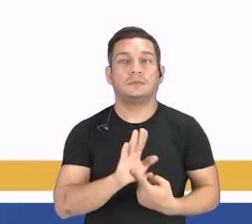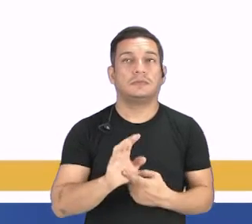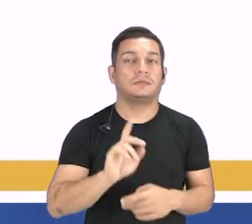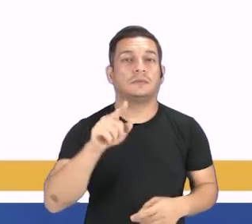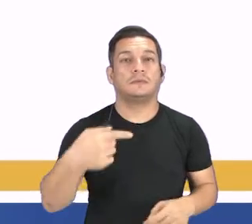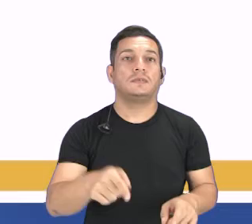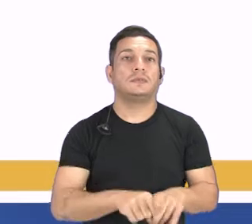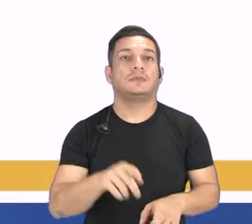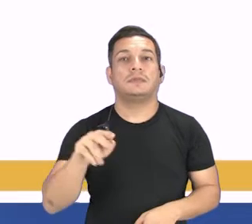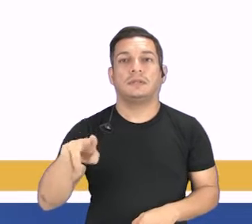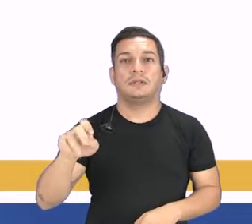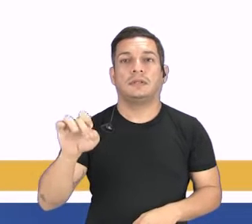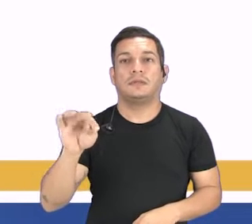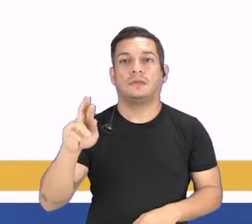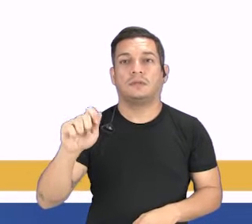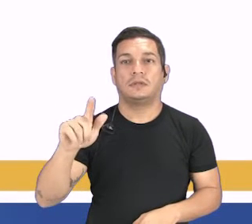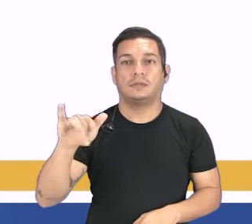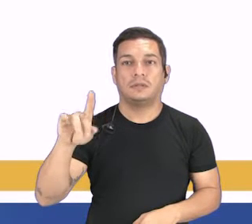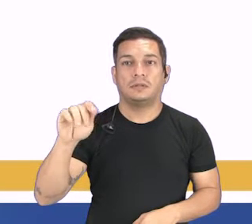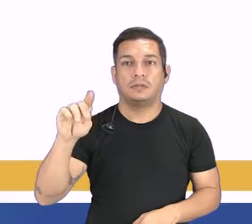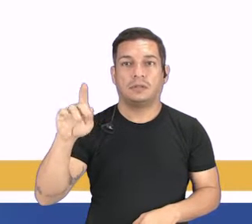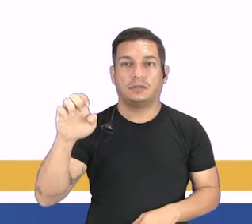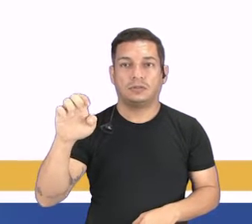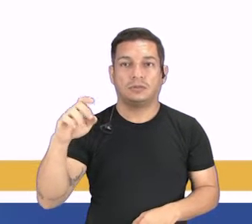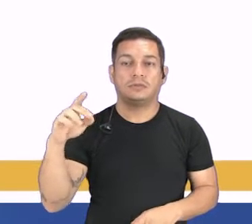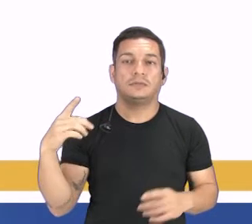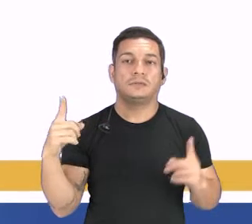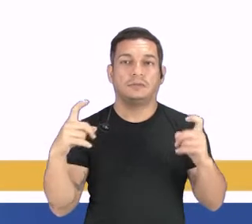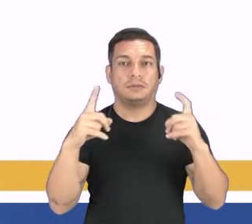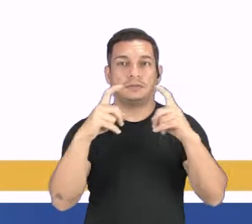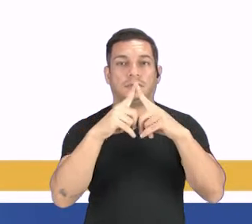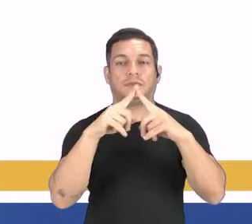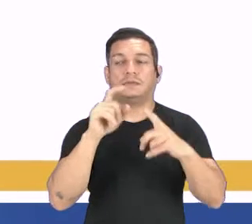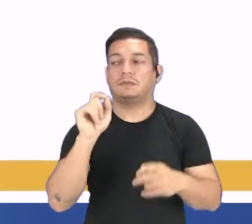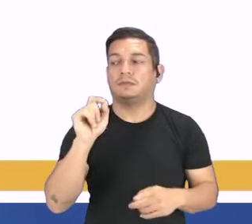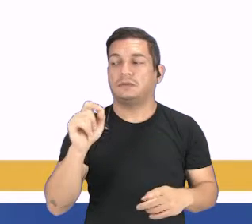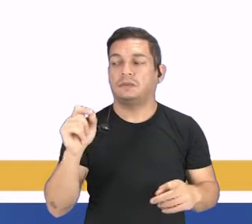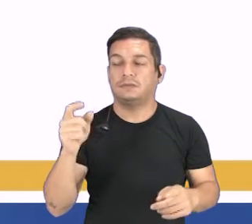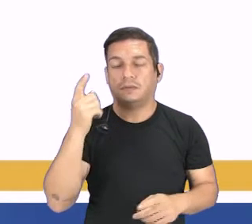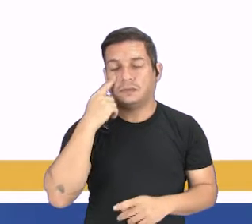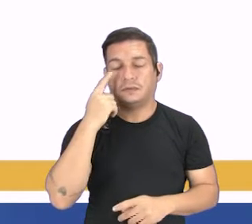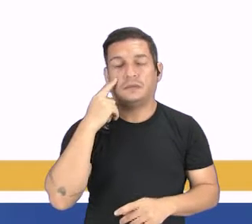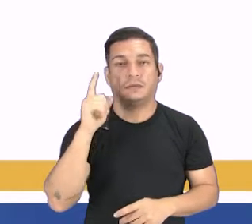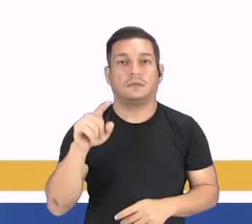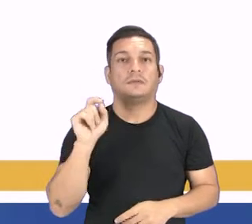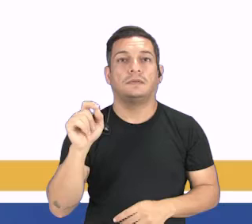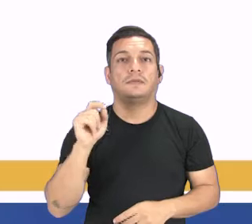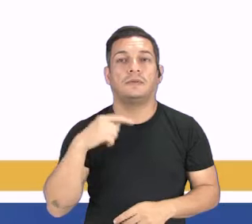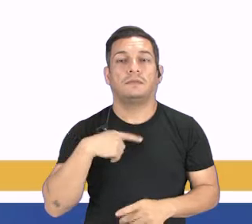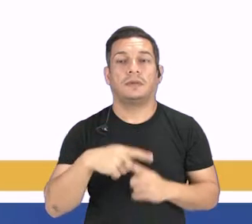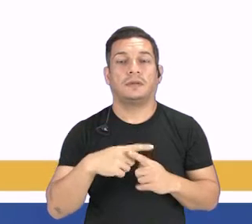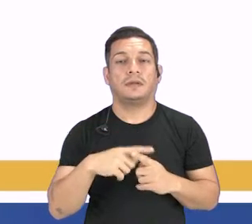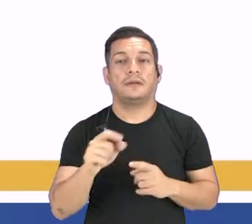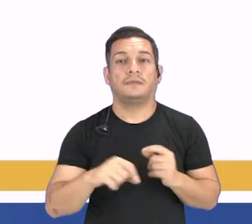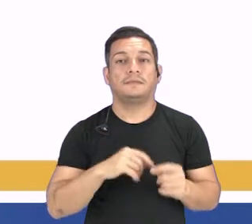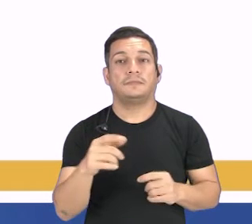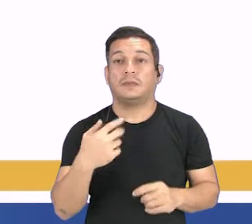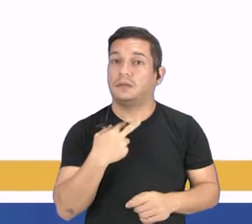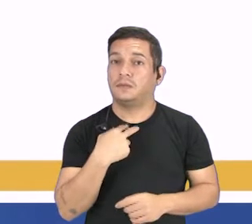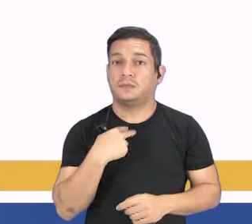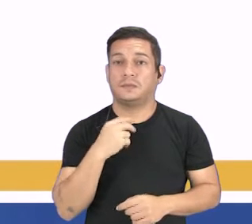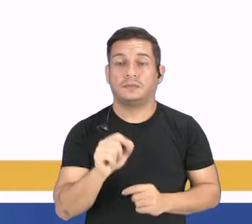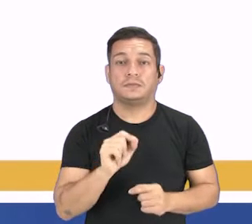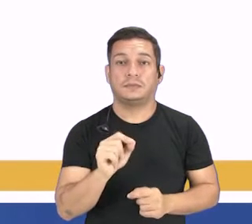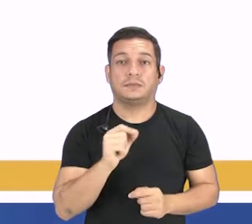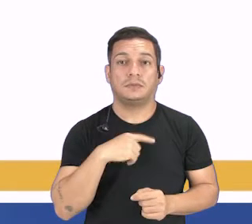E depois a neutralidade científica. É neutro, né? A ciência deve ser neutra porque, em tese, não deve